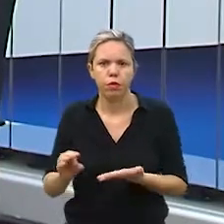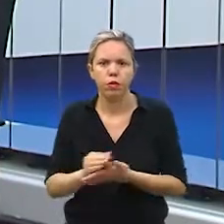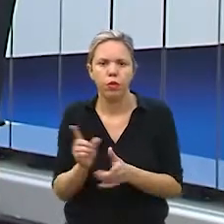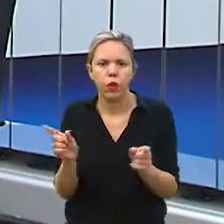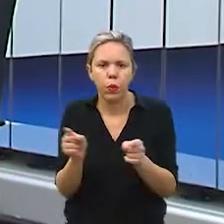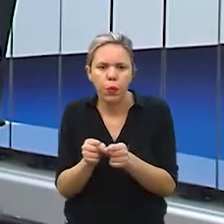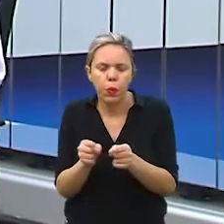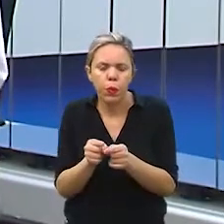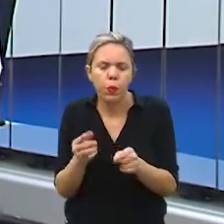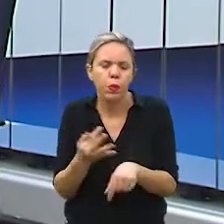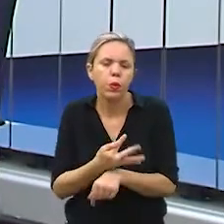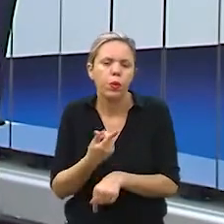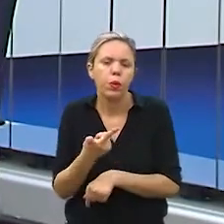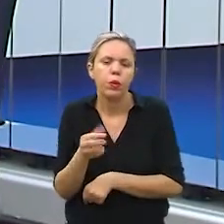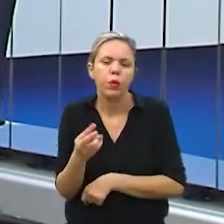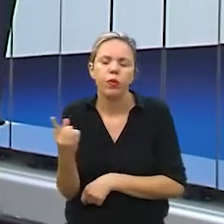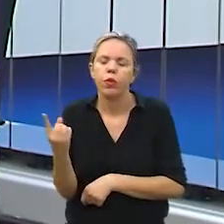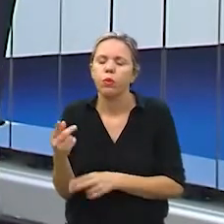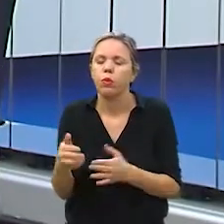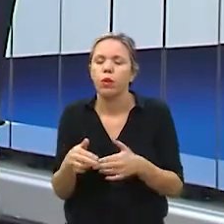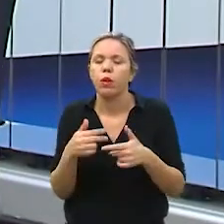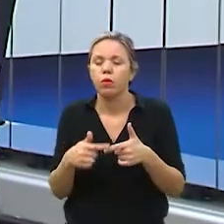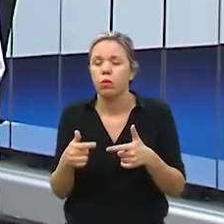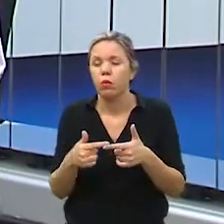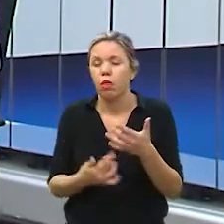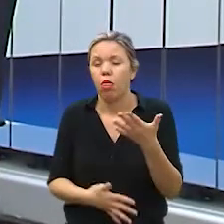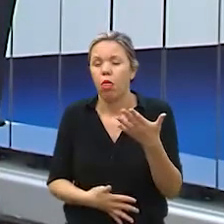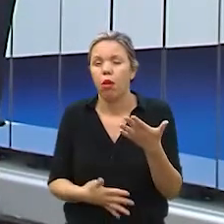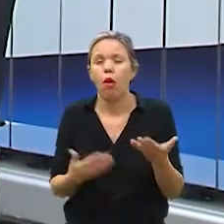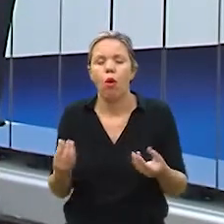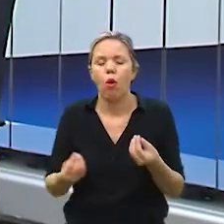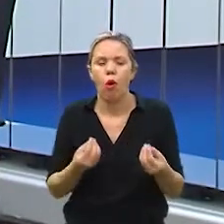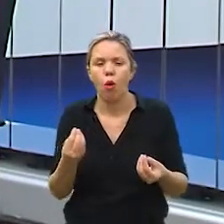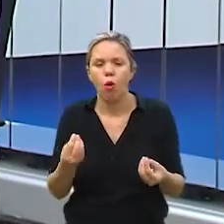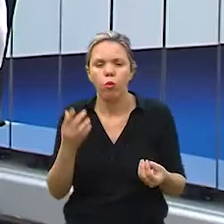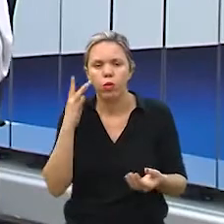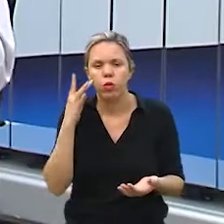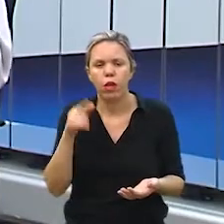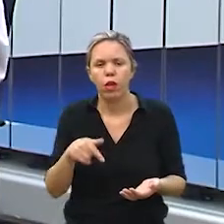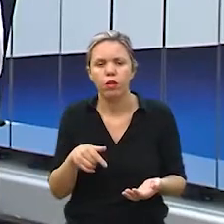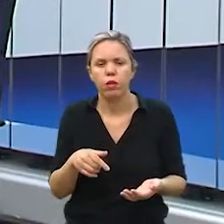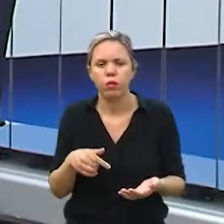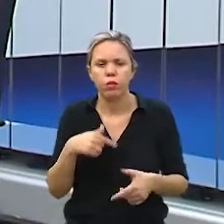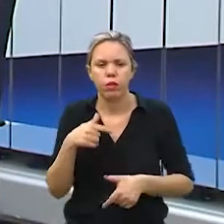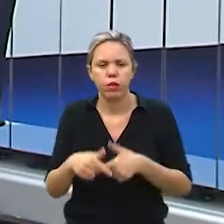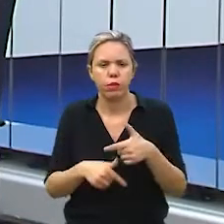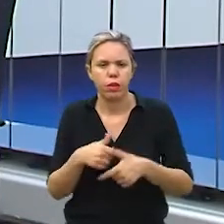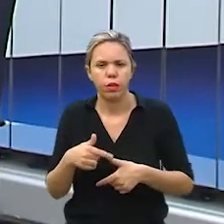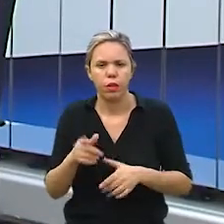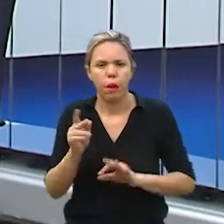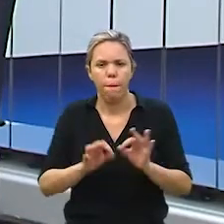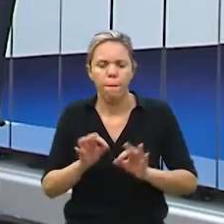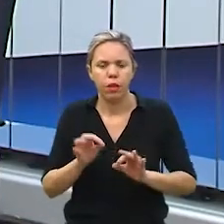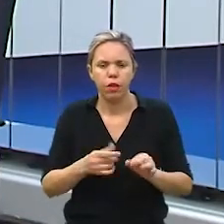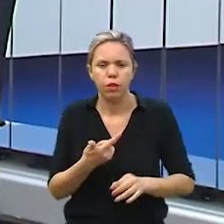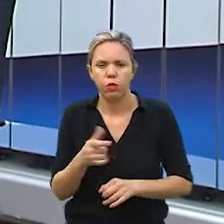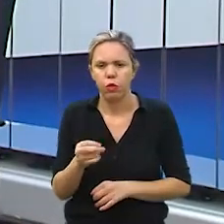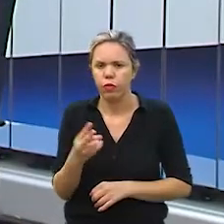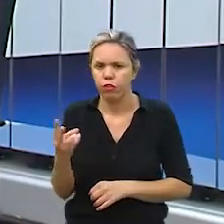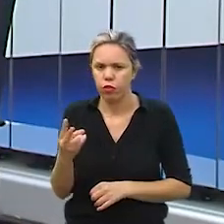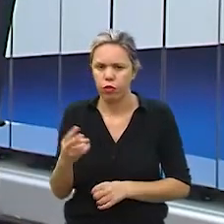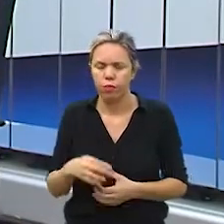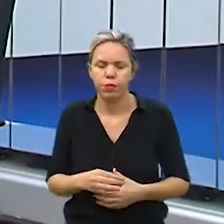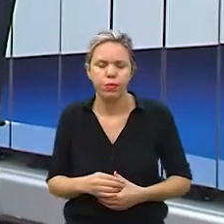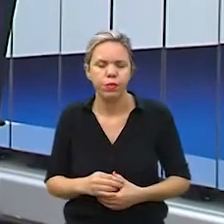mais curto em 2021, diante de tantos problemas. Como é trabalhar, planejar